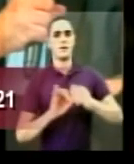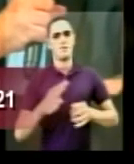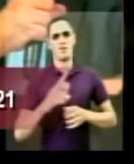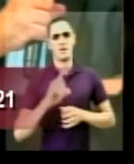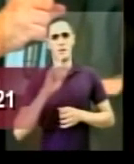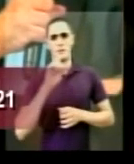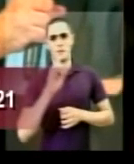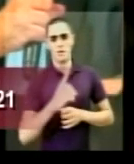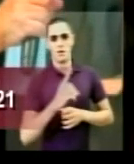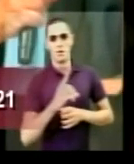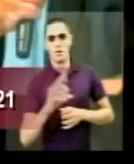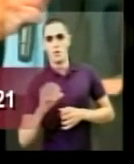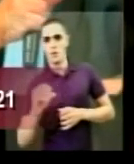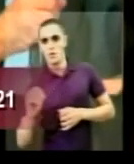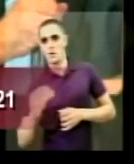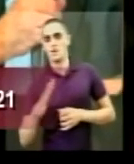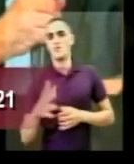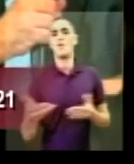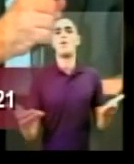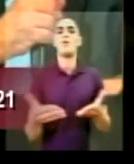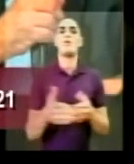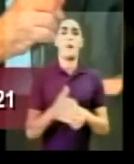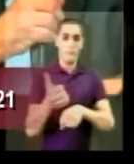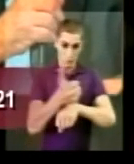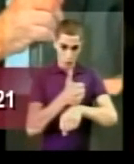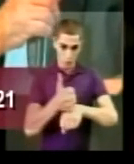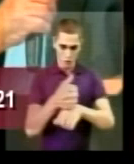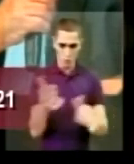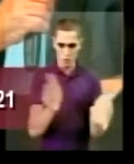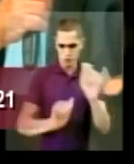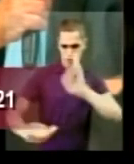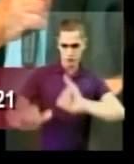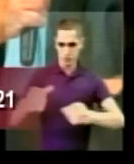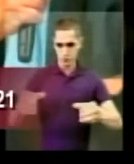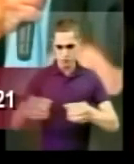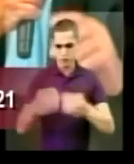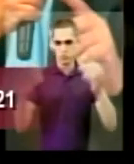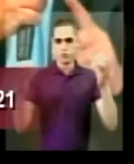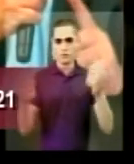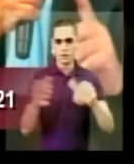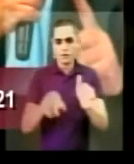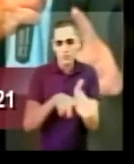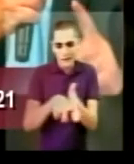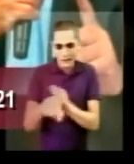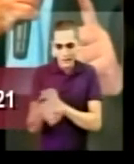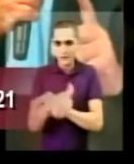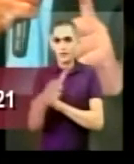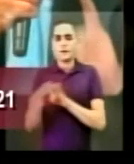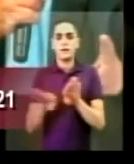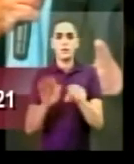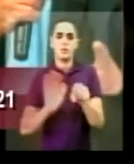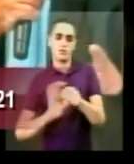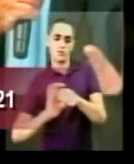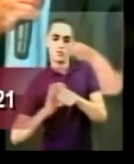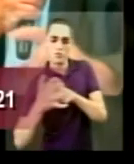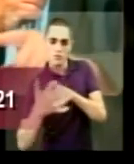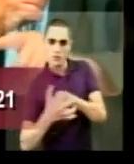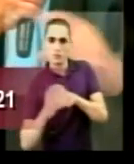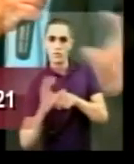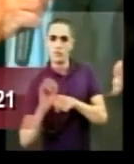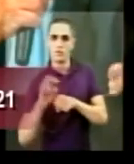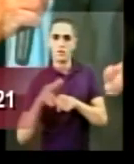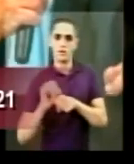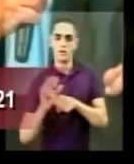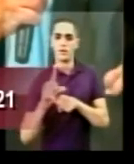hoje. Profissionais de laboratório de coleta e análise de Covid-19. Não